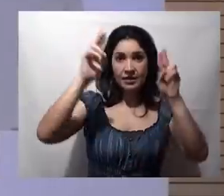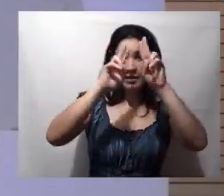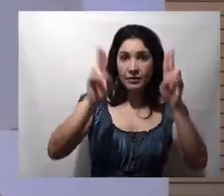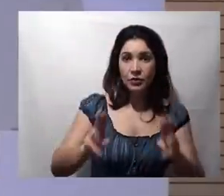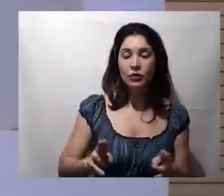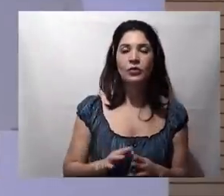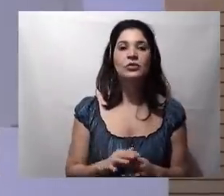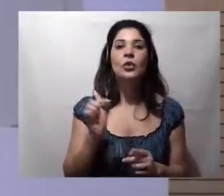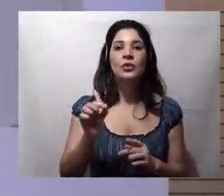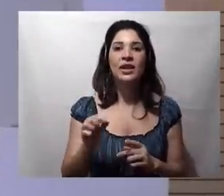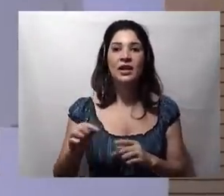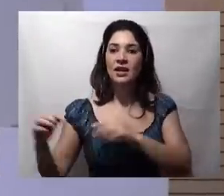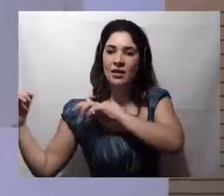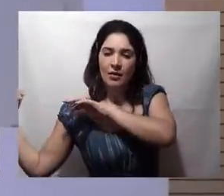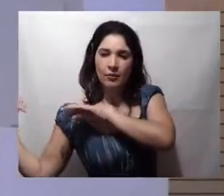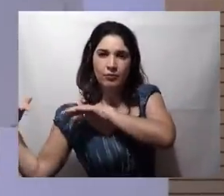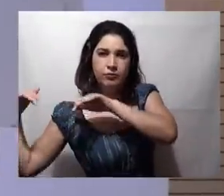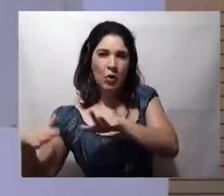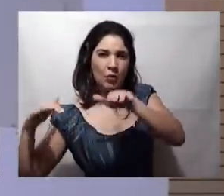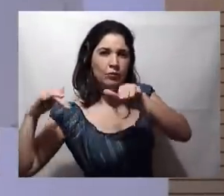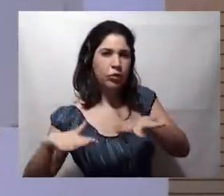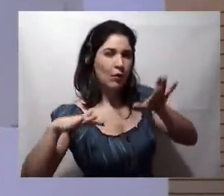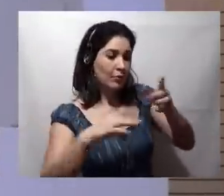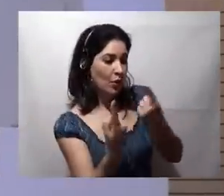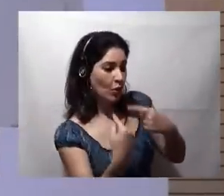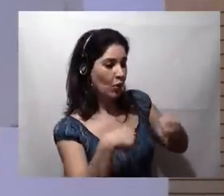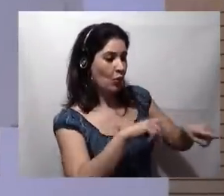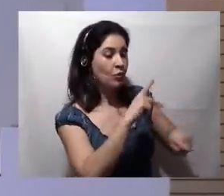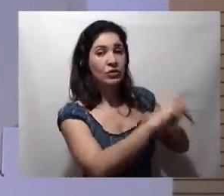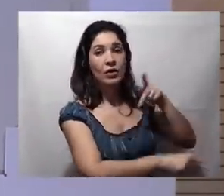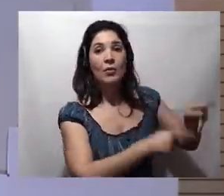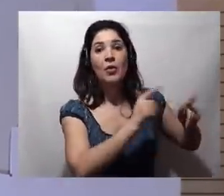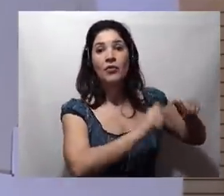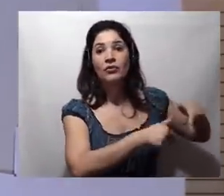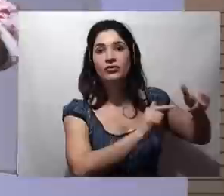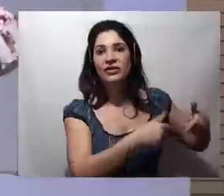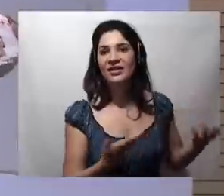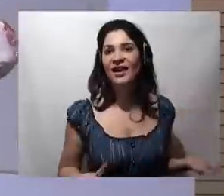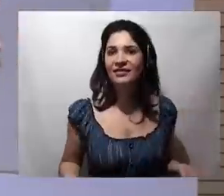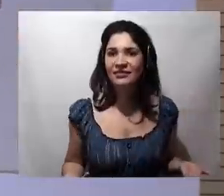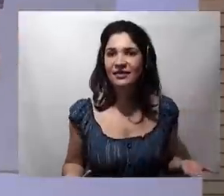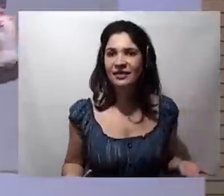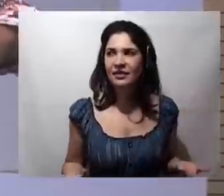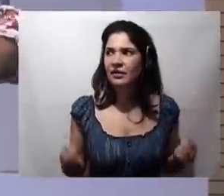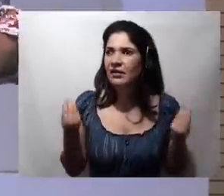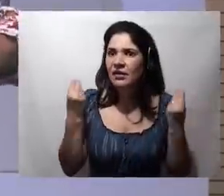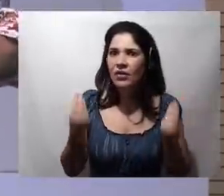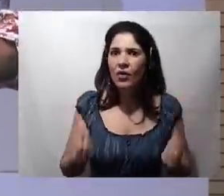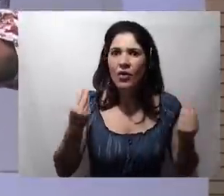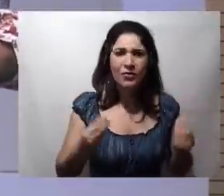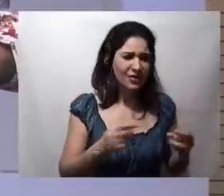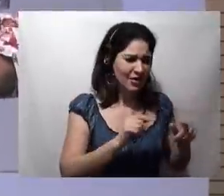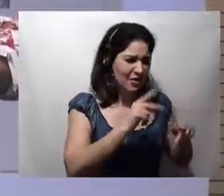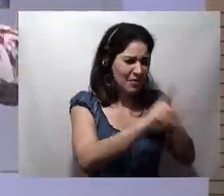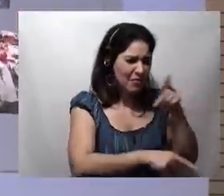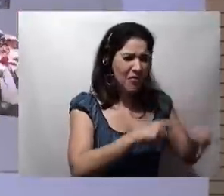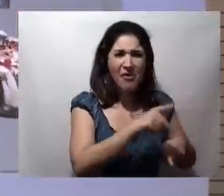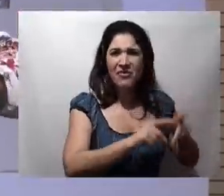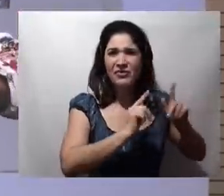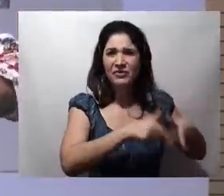israel quando você estuda história kit nabucodonosor quer que aquele povo aquela linguiça já é uma linguiça